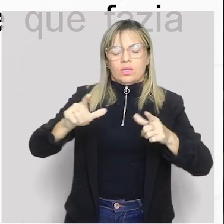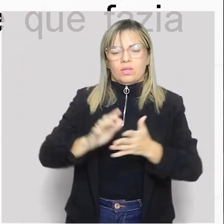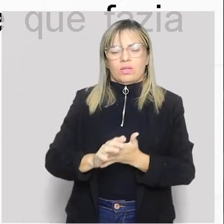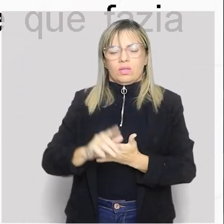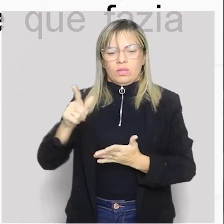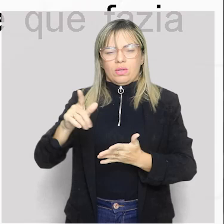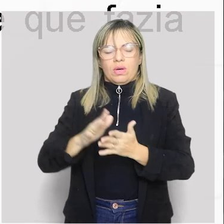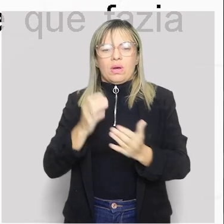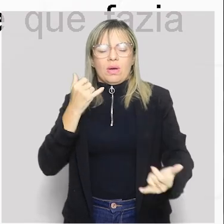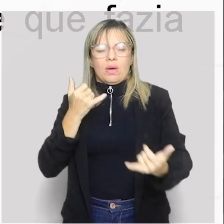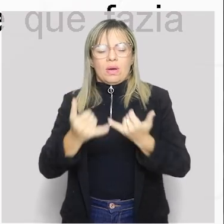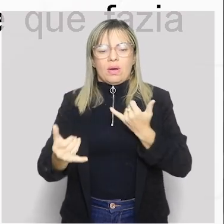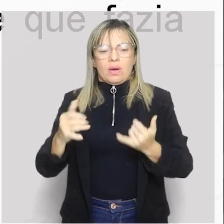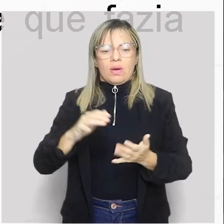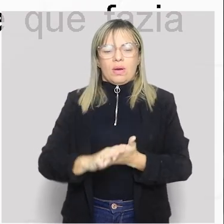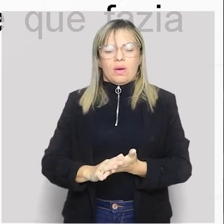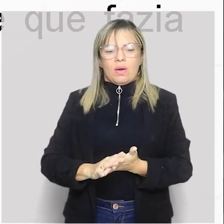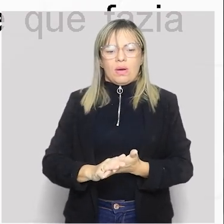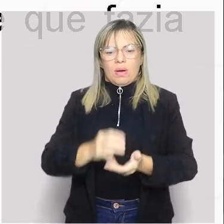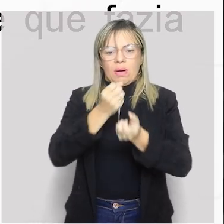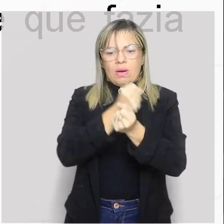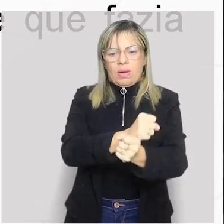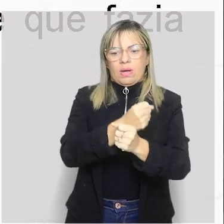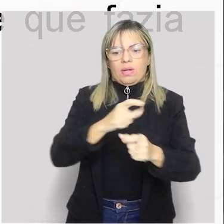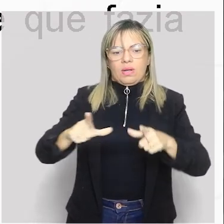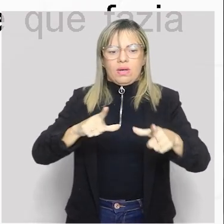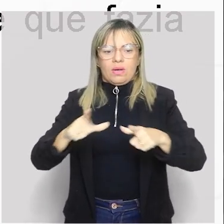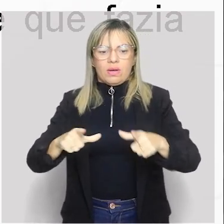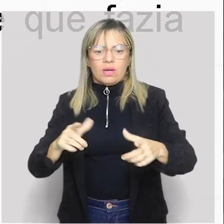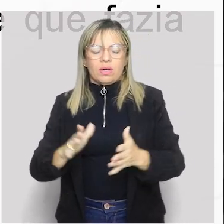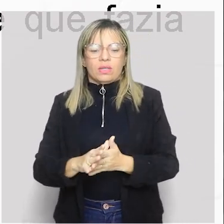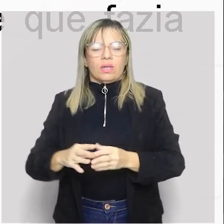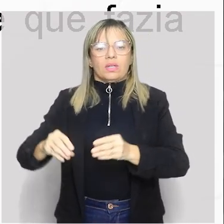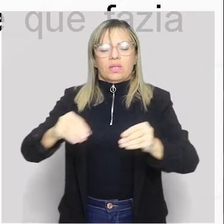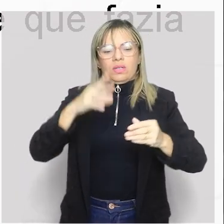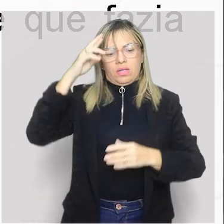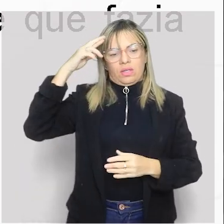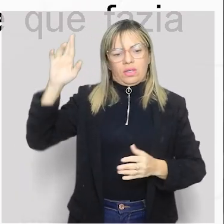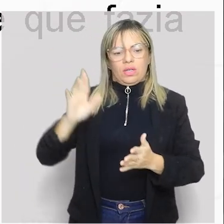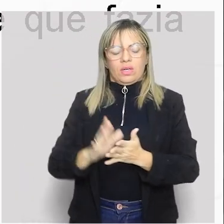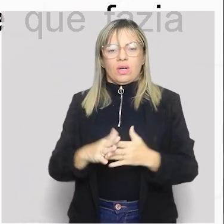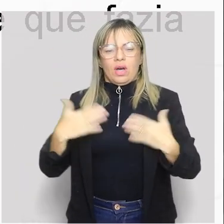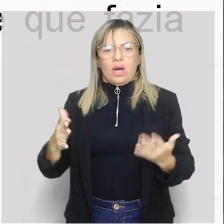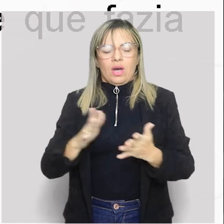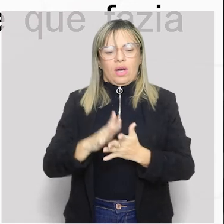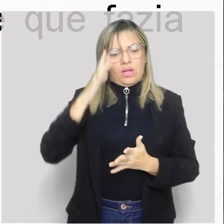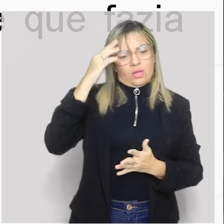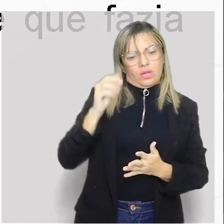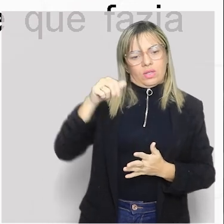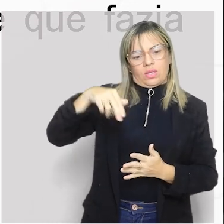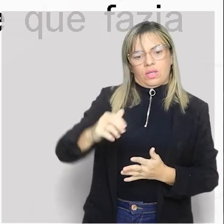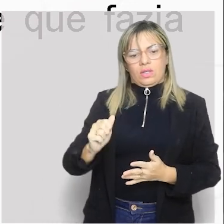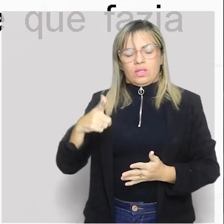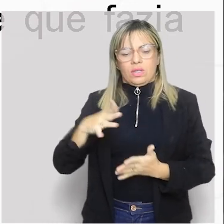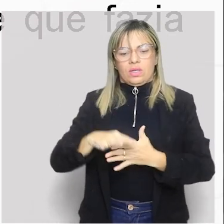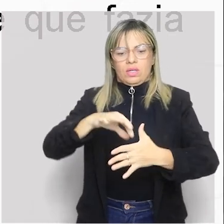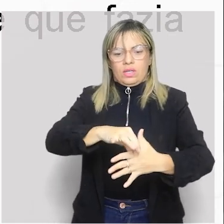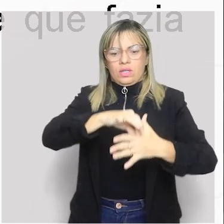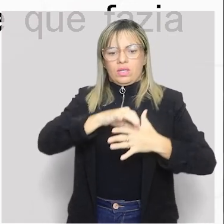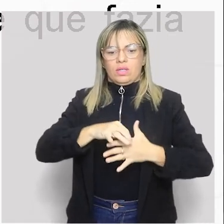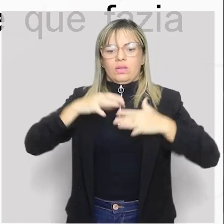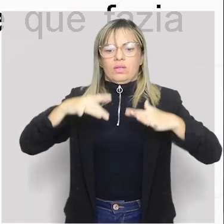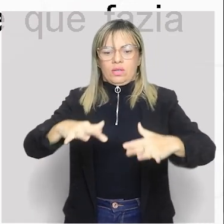as terras dos proprietários. Dona Ana, líder do movimento quilombola, conta sobre a luta diária pela busca